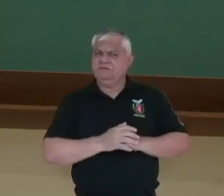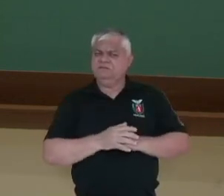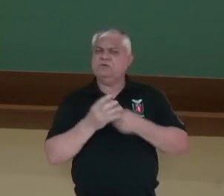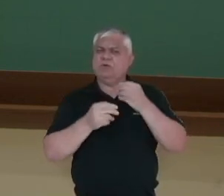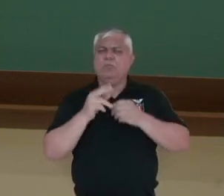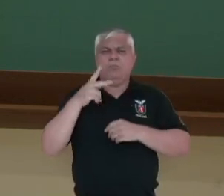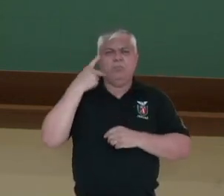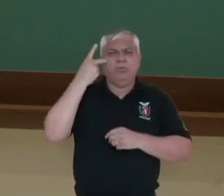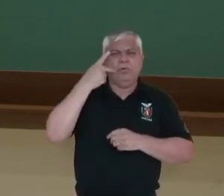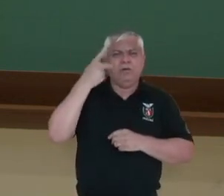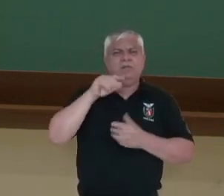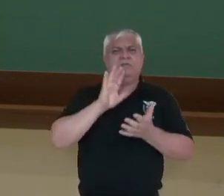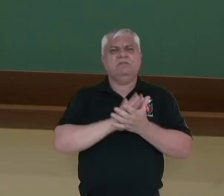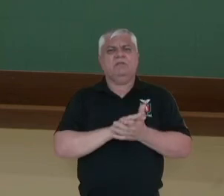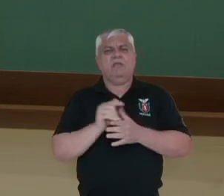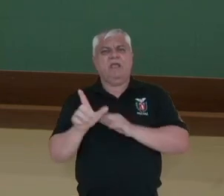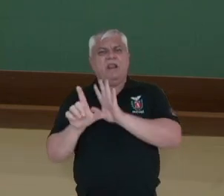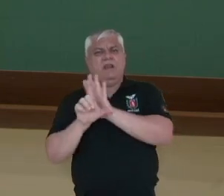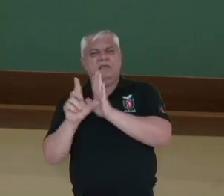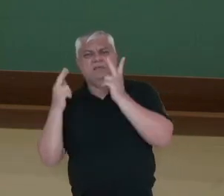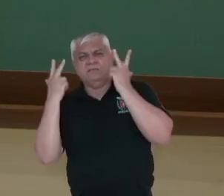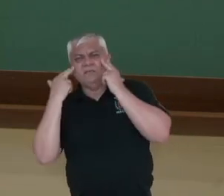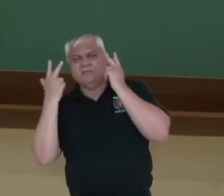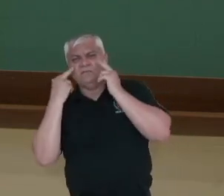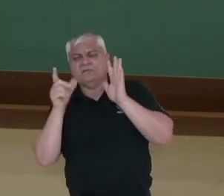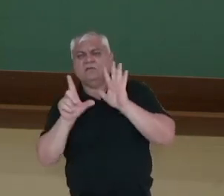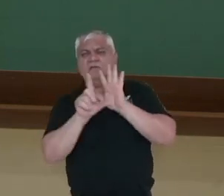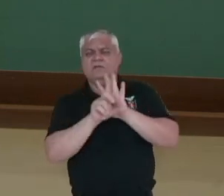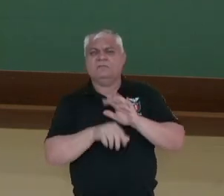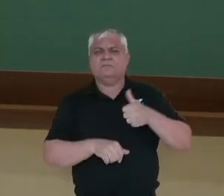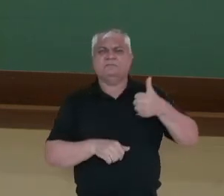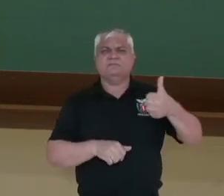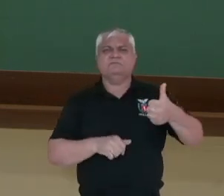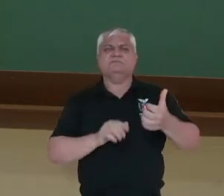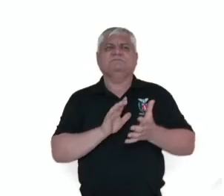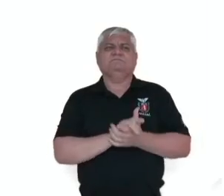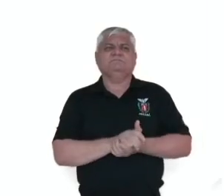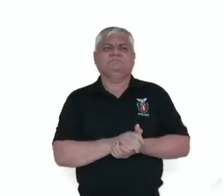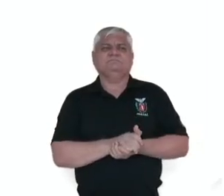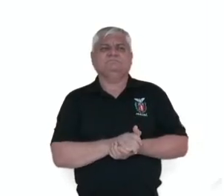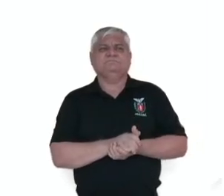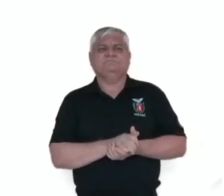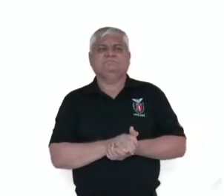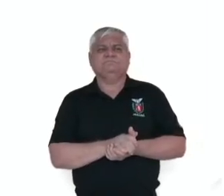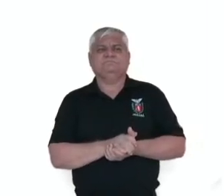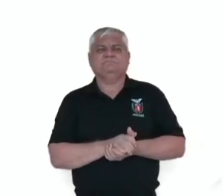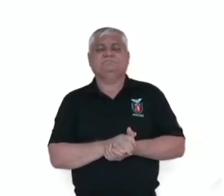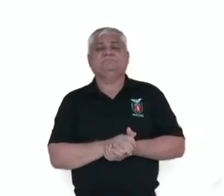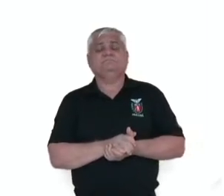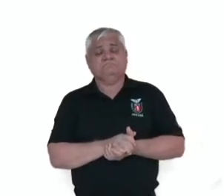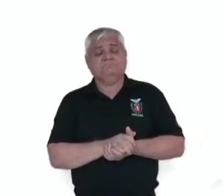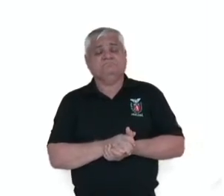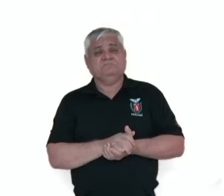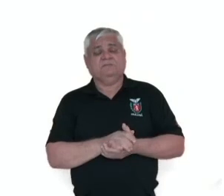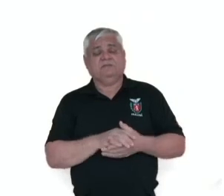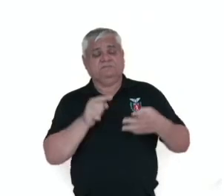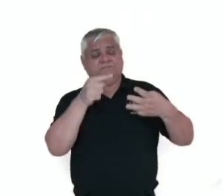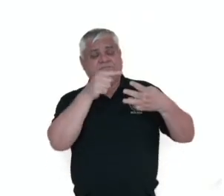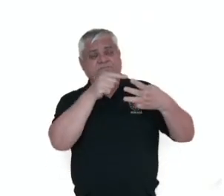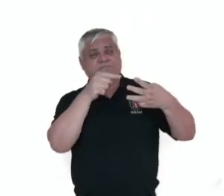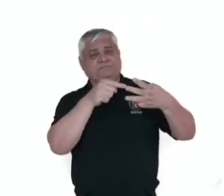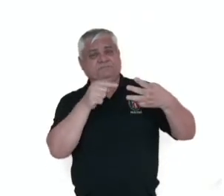também diferença entre leis naturais e leis positivas. Compreendemos as formas de poder,